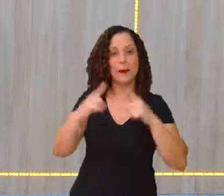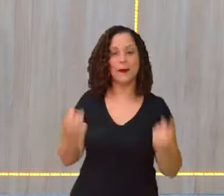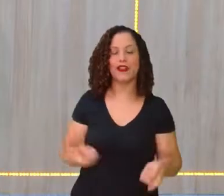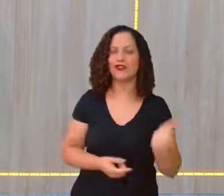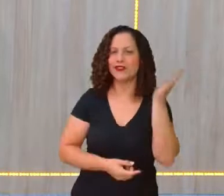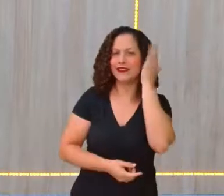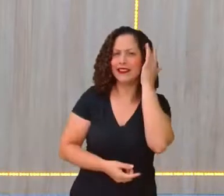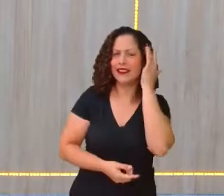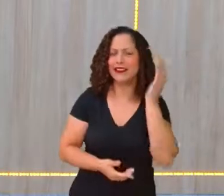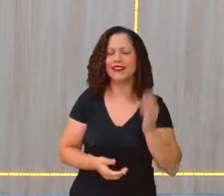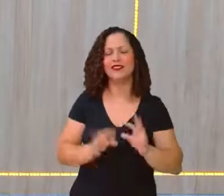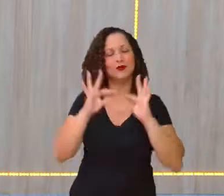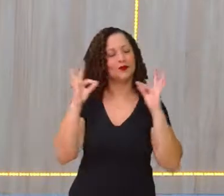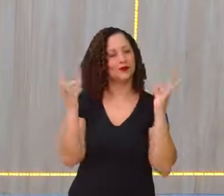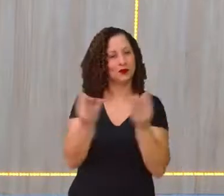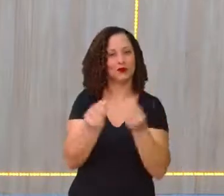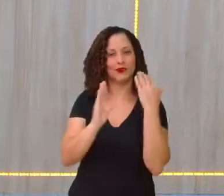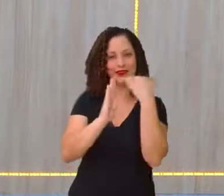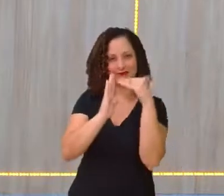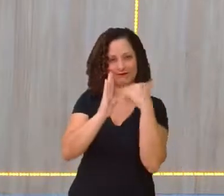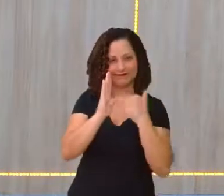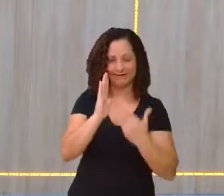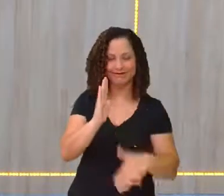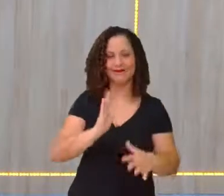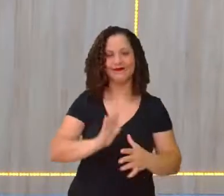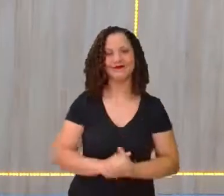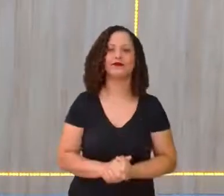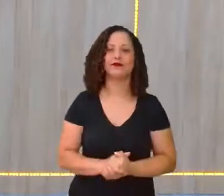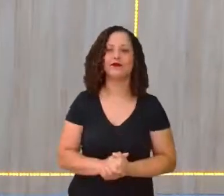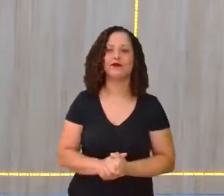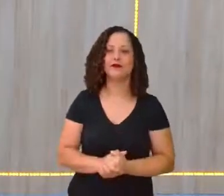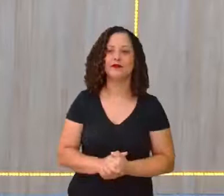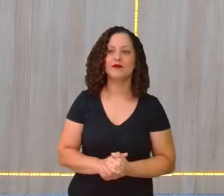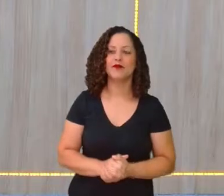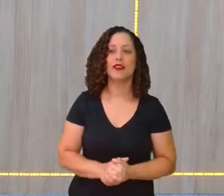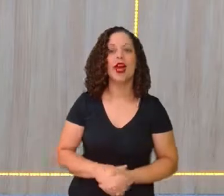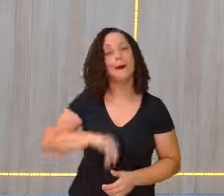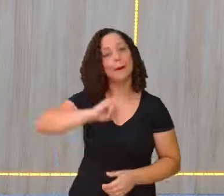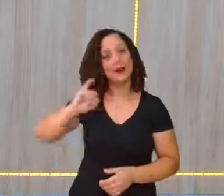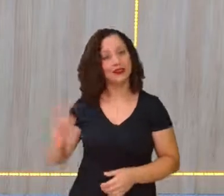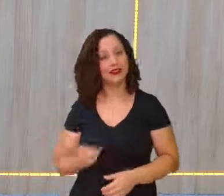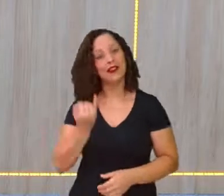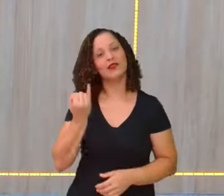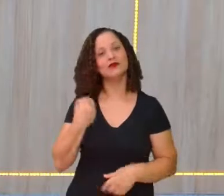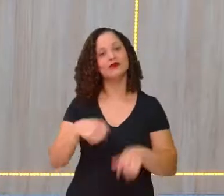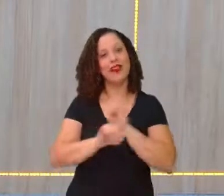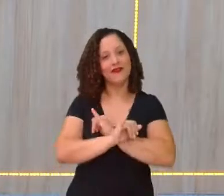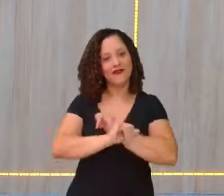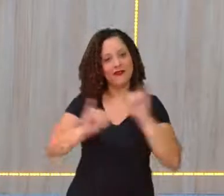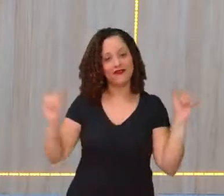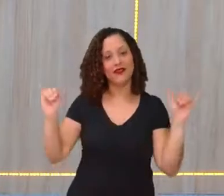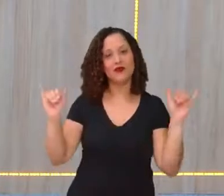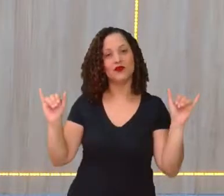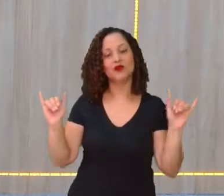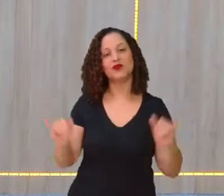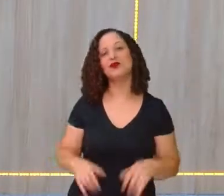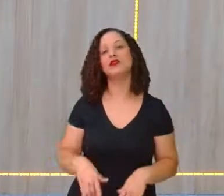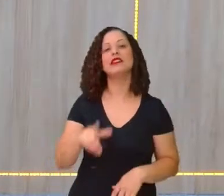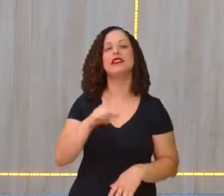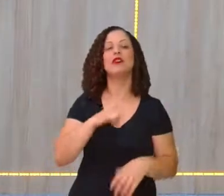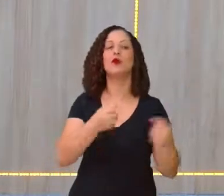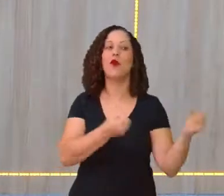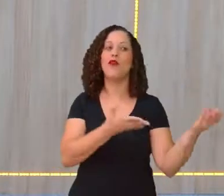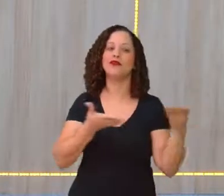outras classificações também, tá certo? Aproveitando aqui o gancho dos nossos avisos, né? E dos